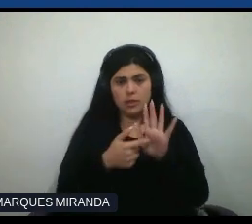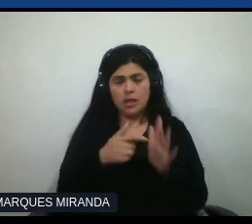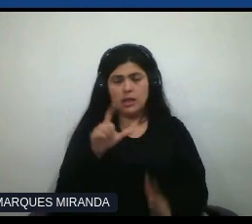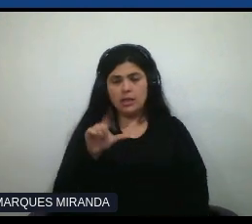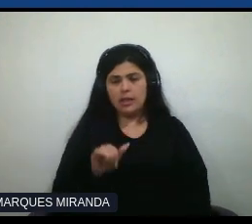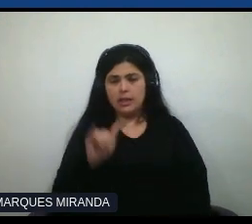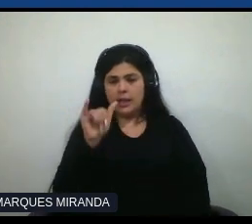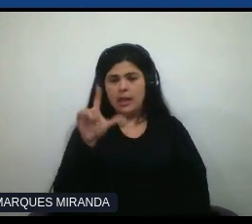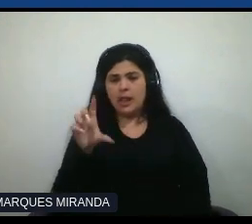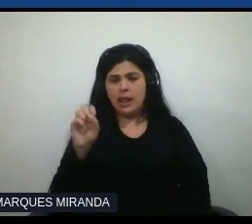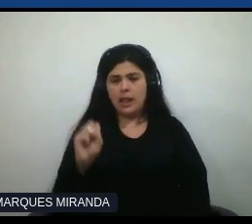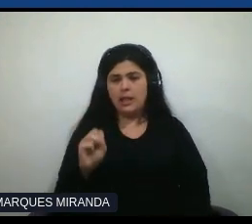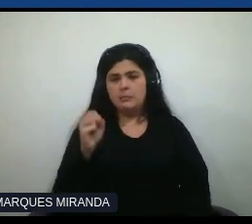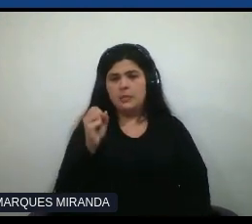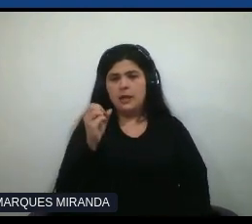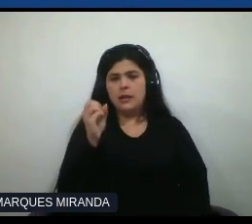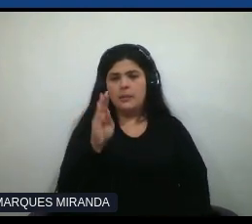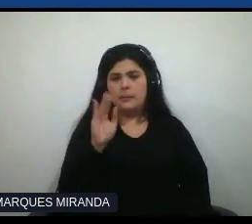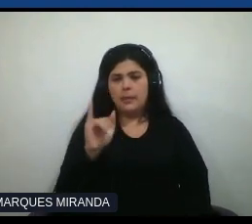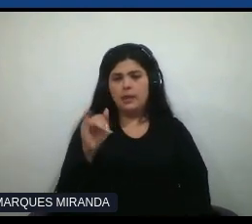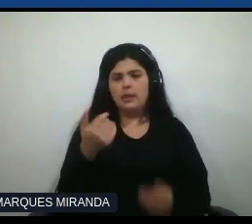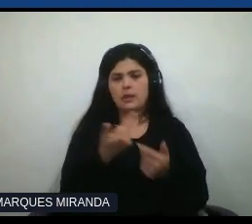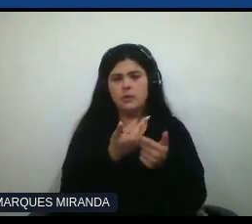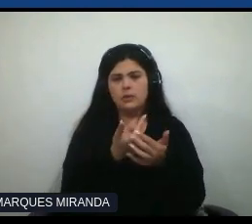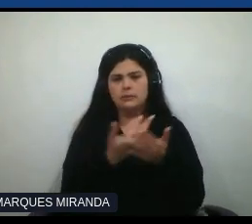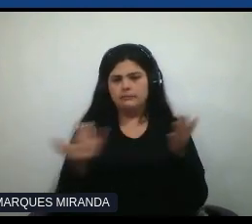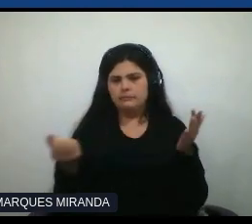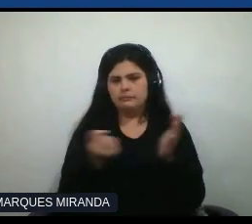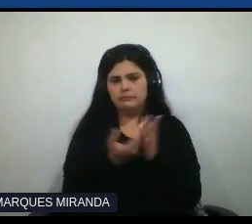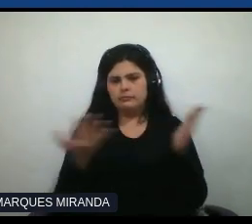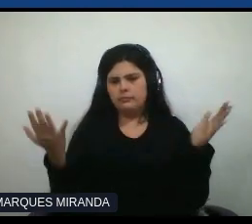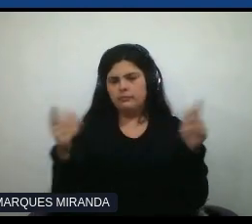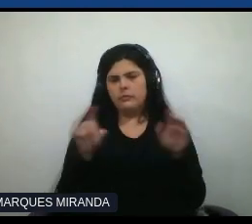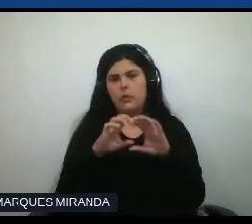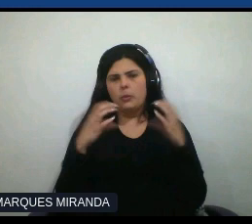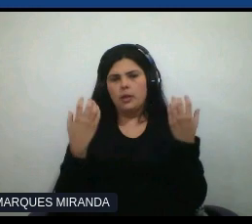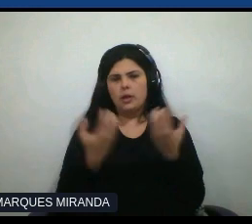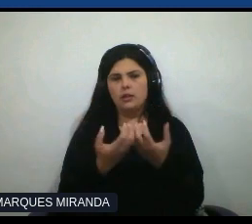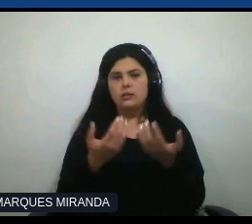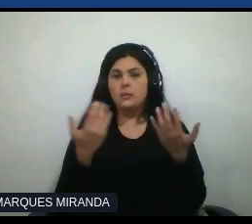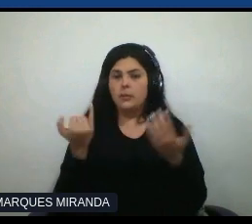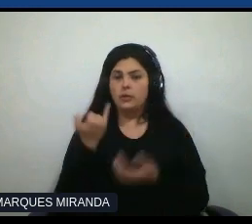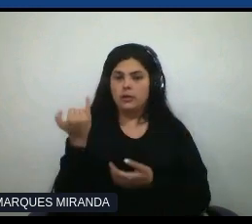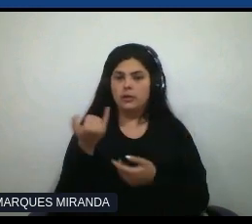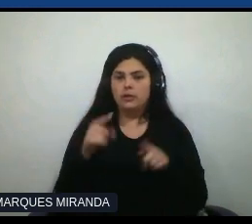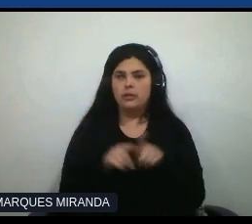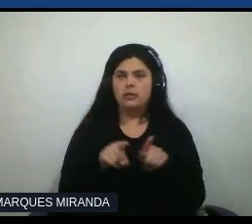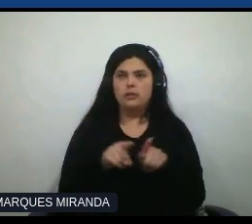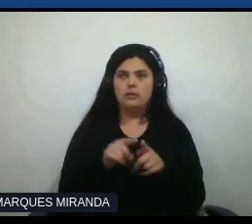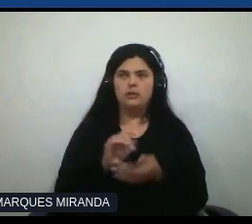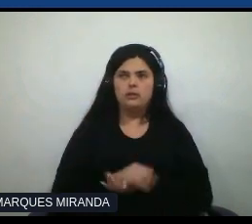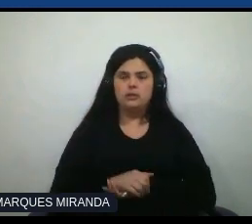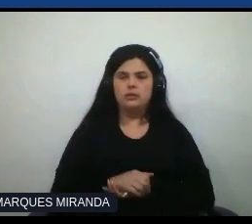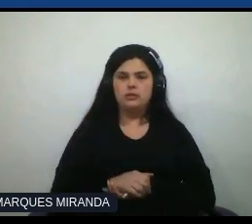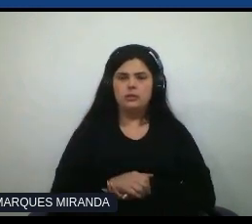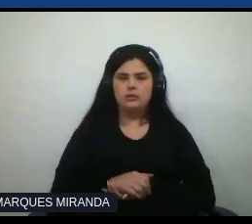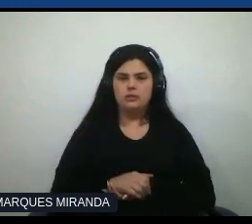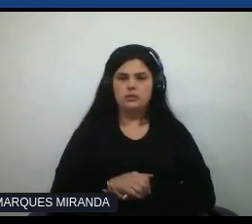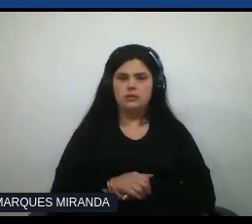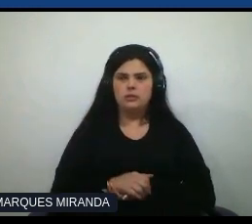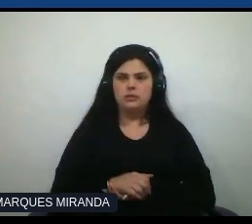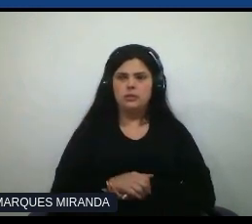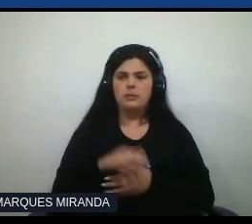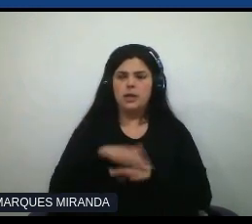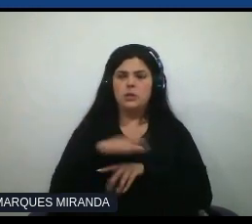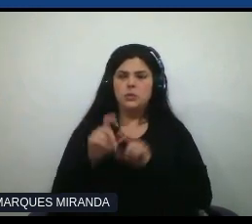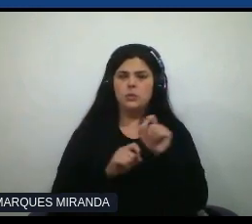lésbica, bissexual e todas as nossas da nossa comunidade. Isso é importante. Que mais? Não sei